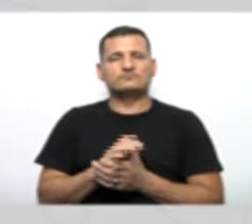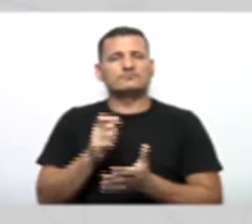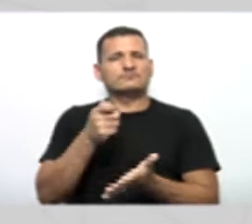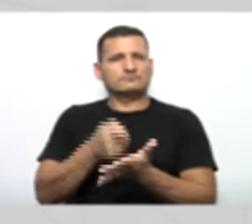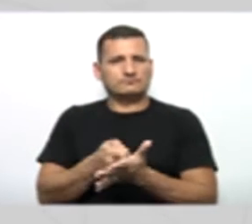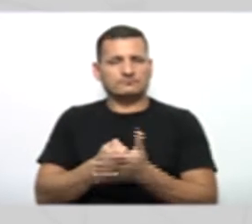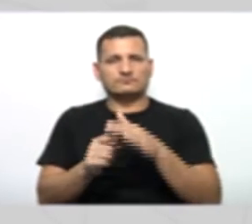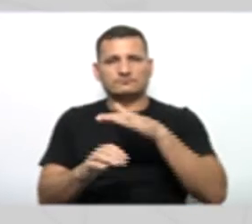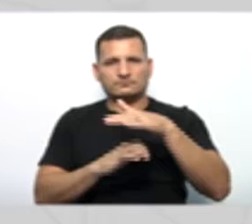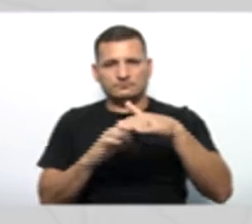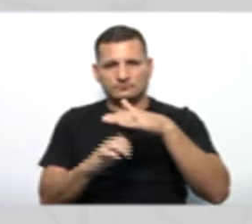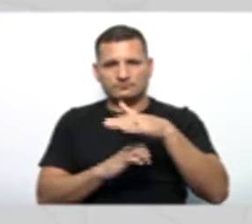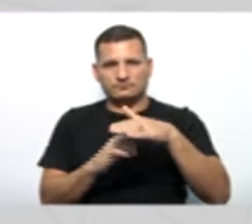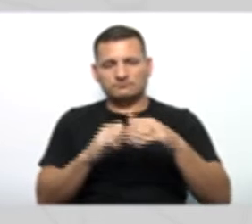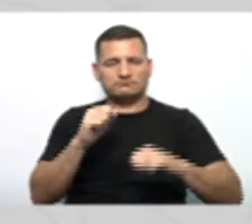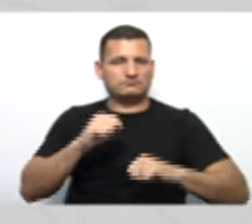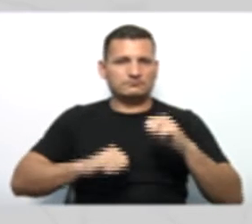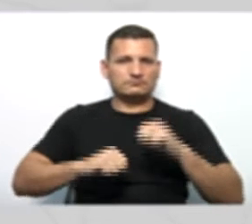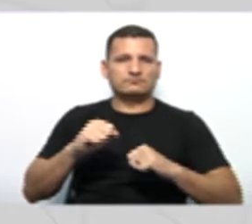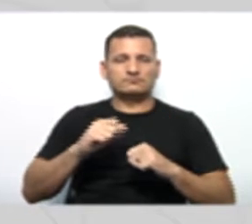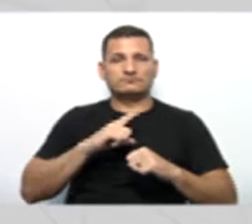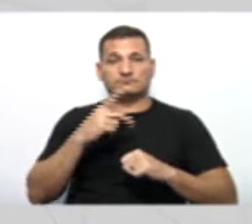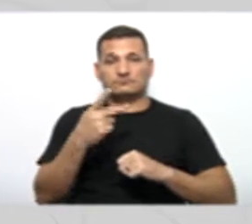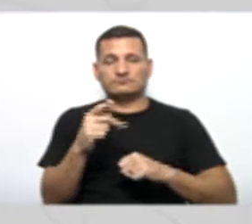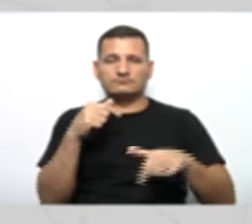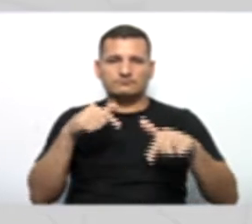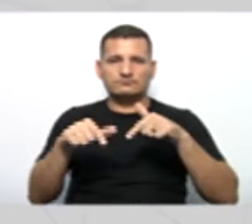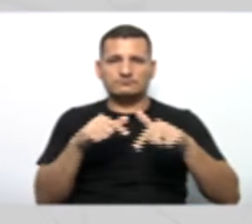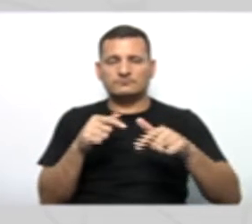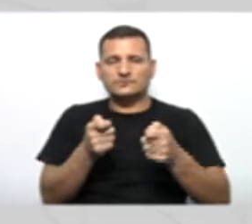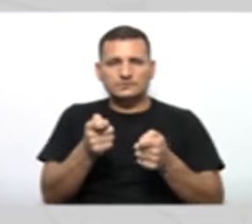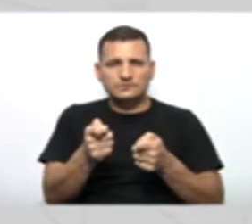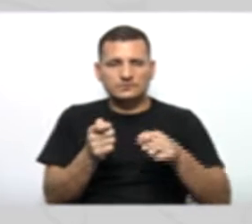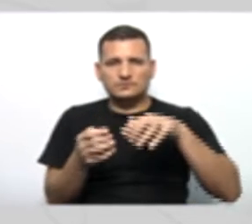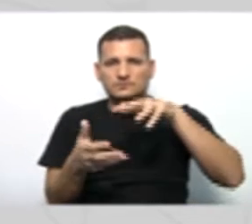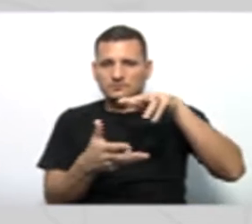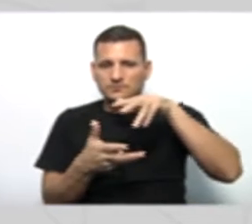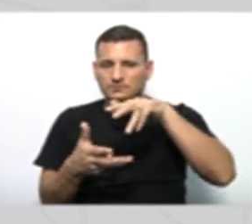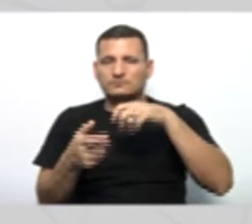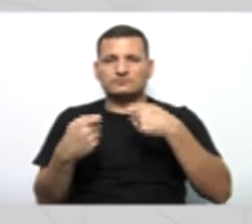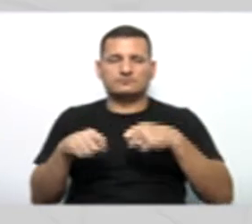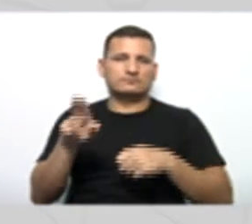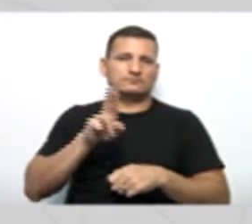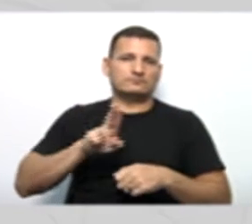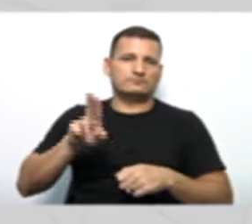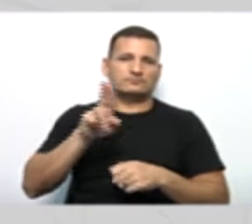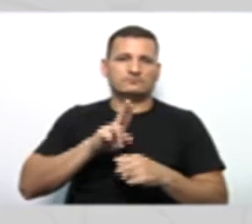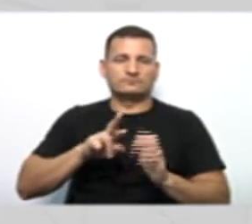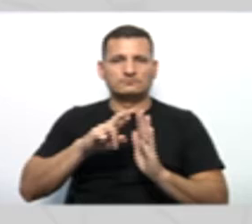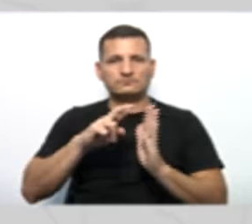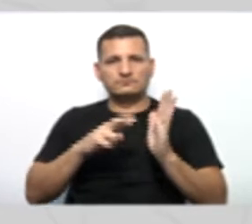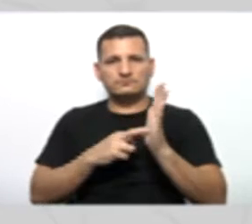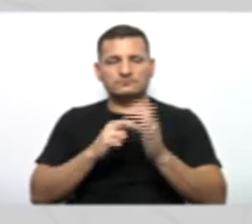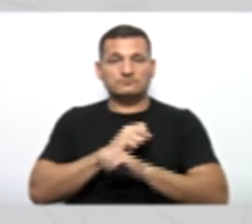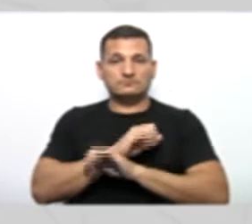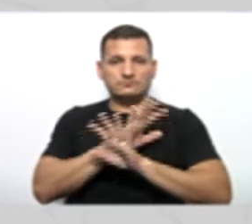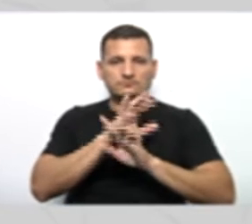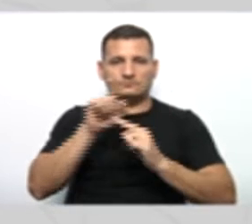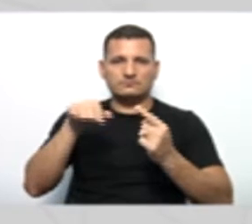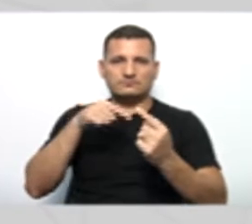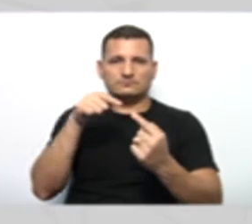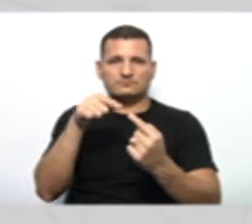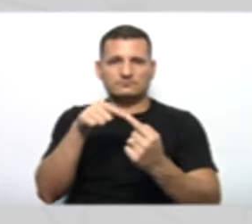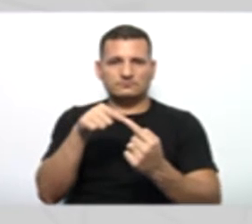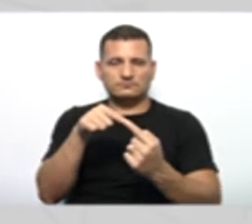indústria desenvolve suas atividades com sustentabilidade, devemos utilizar critérios claros e objetivos.